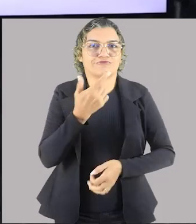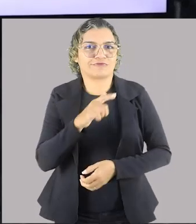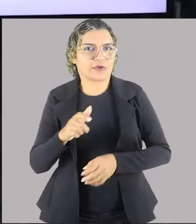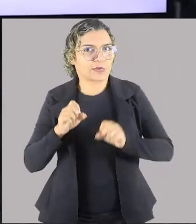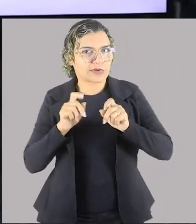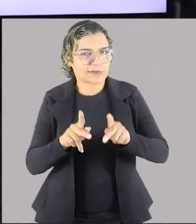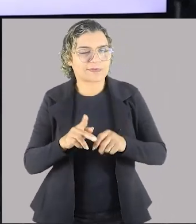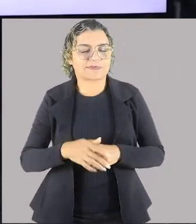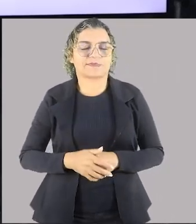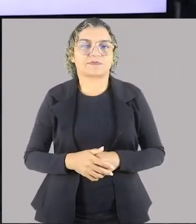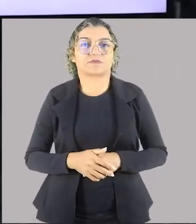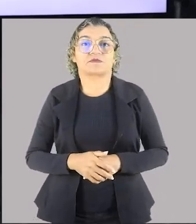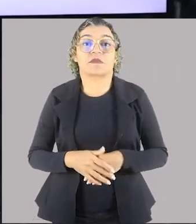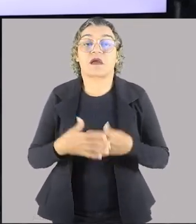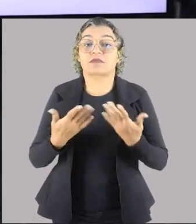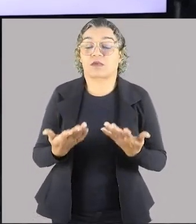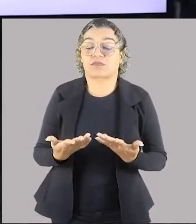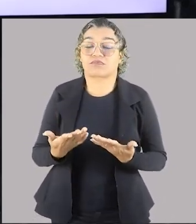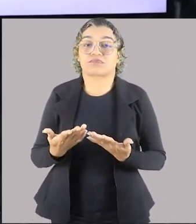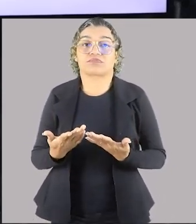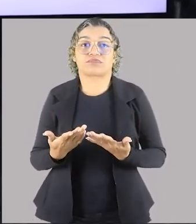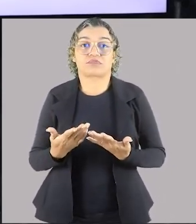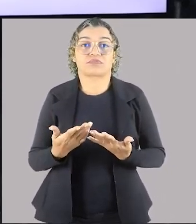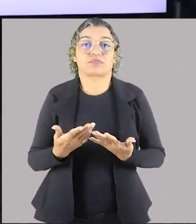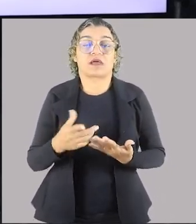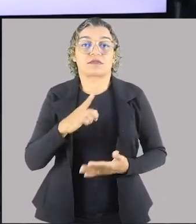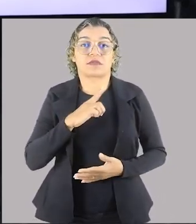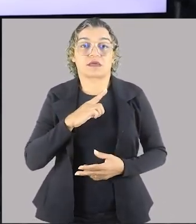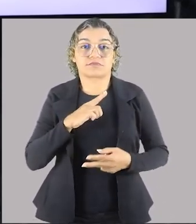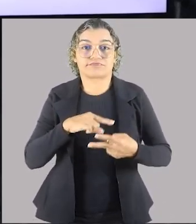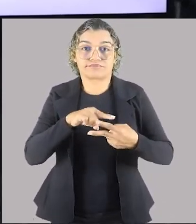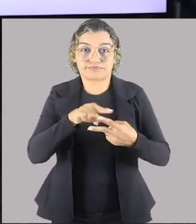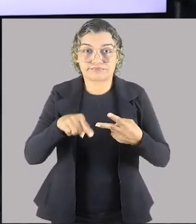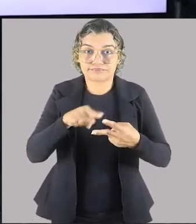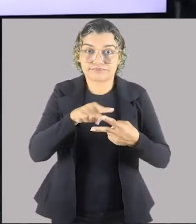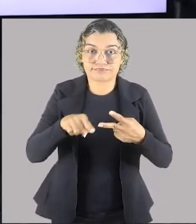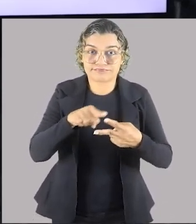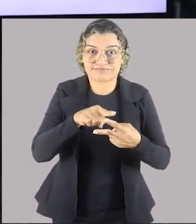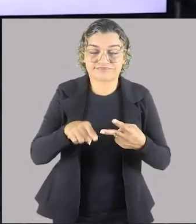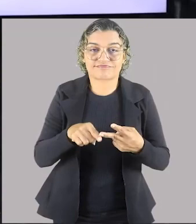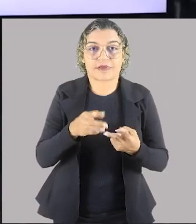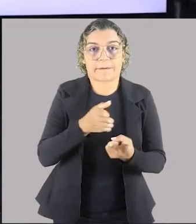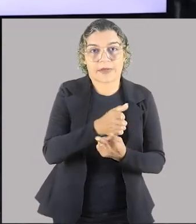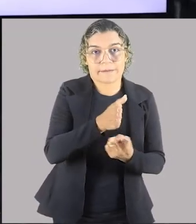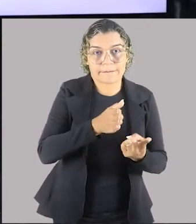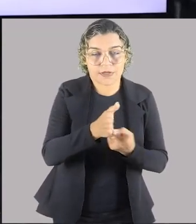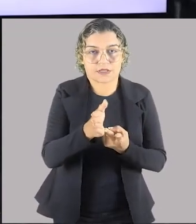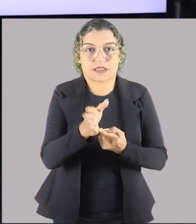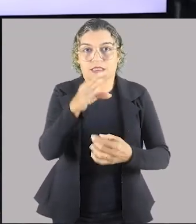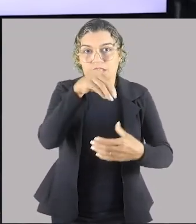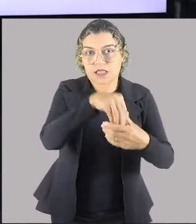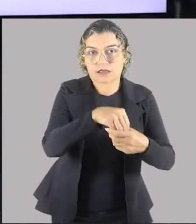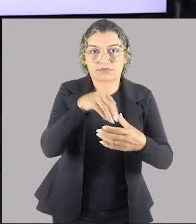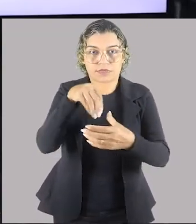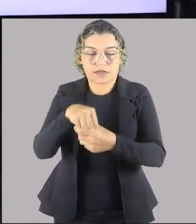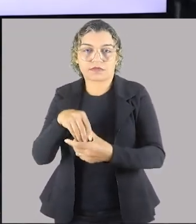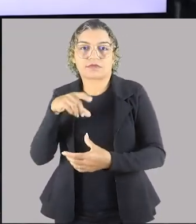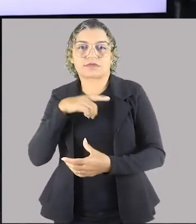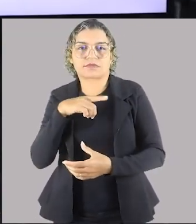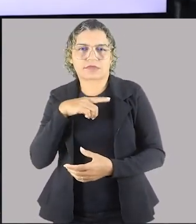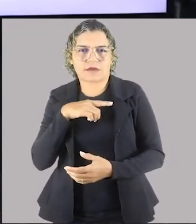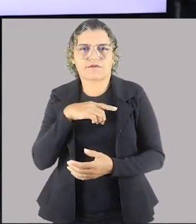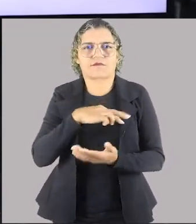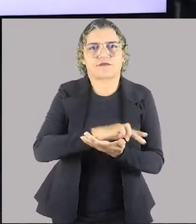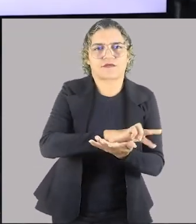tá bom? E essa aptidão ela tem duas divisões, tá? E dentro dessas divisões vão ter vários